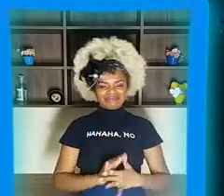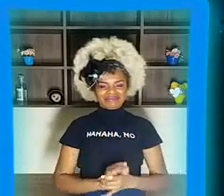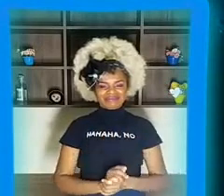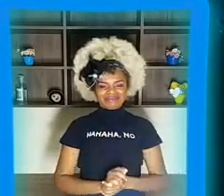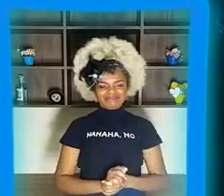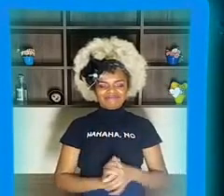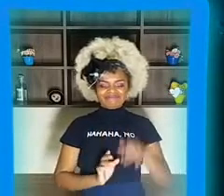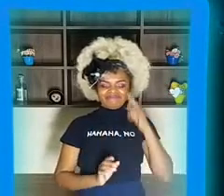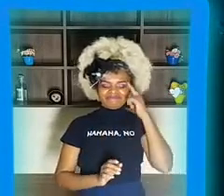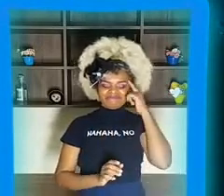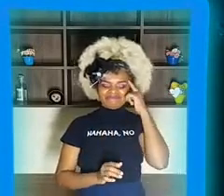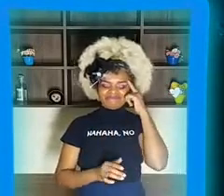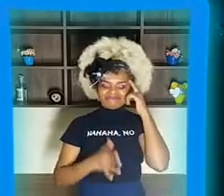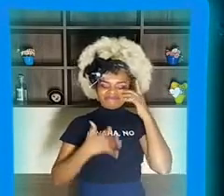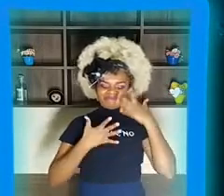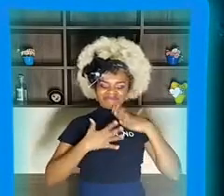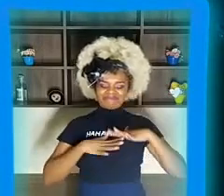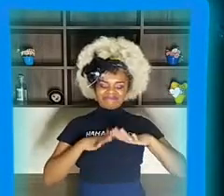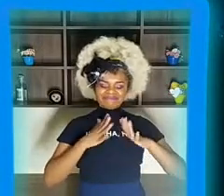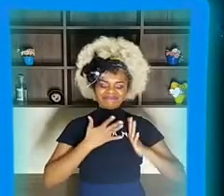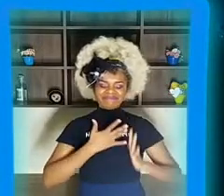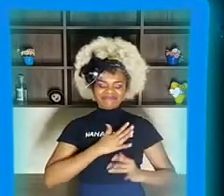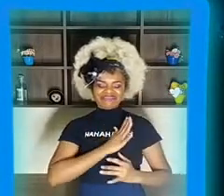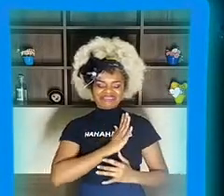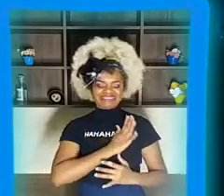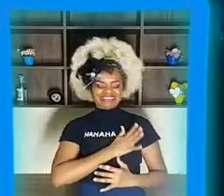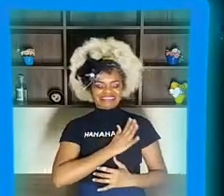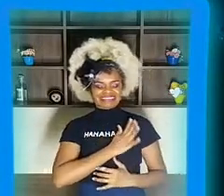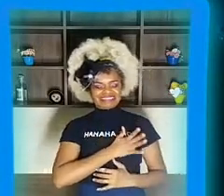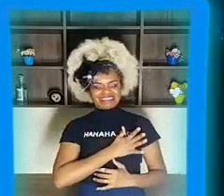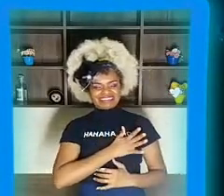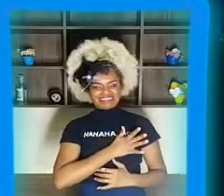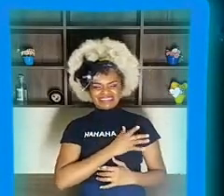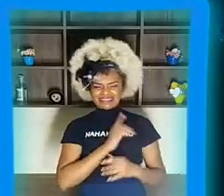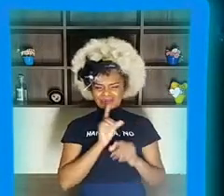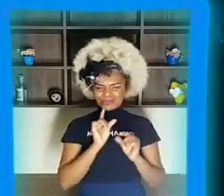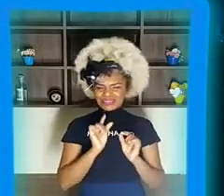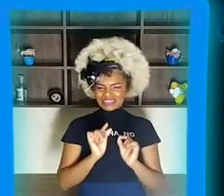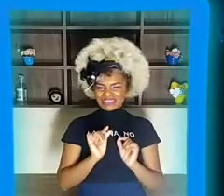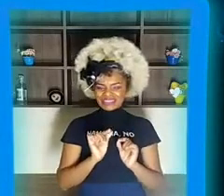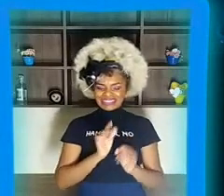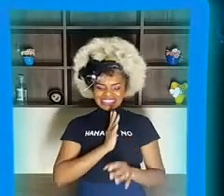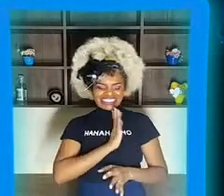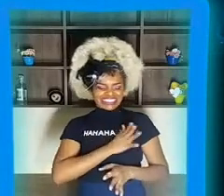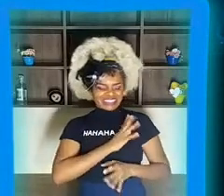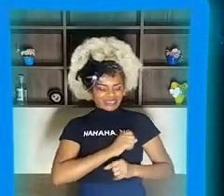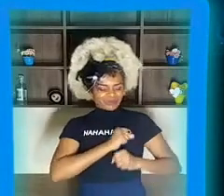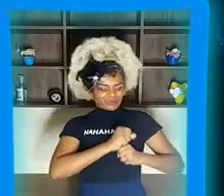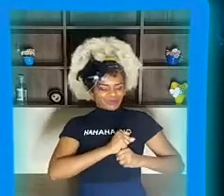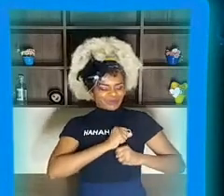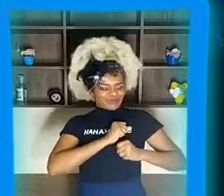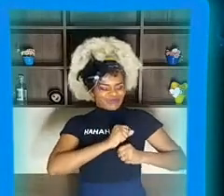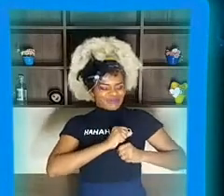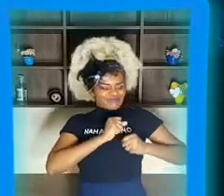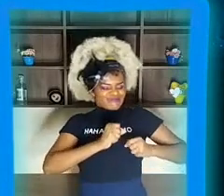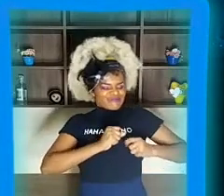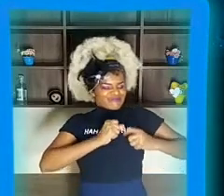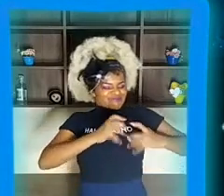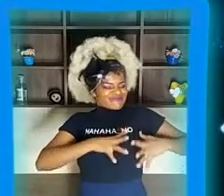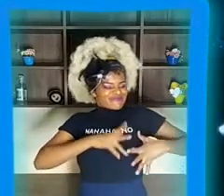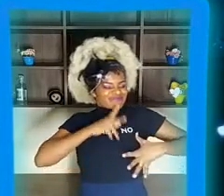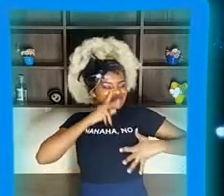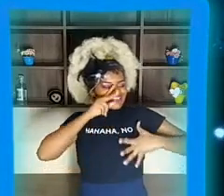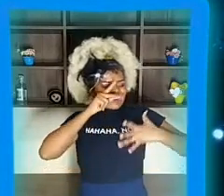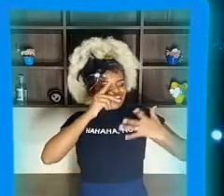começar a acalmar o nosso coração um pouquinho. Esse coração que bateu tão forte hoje,